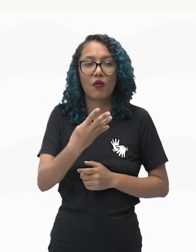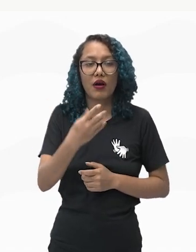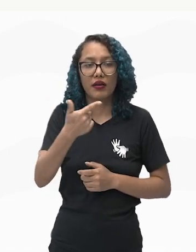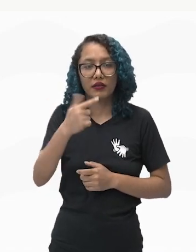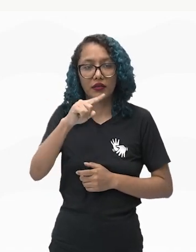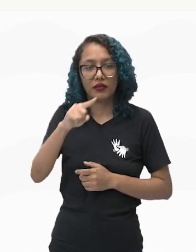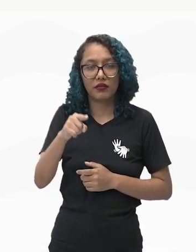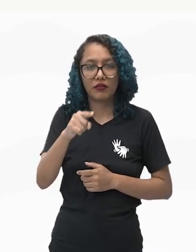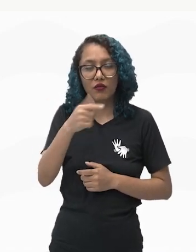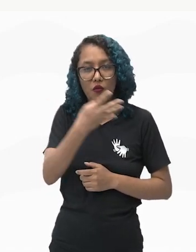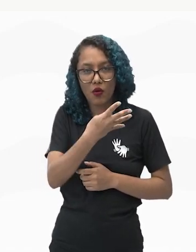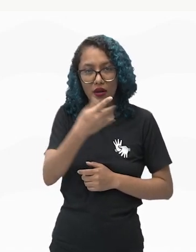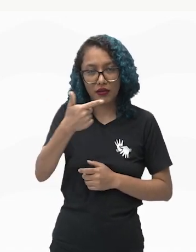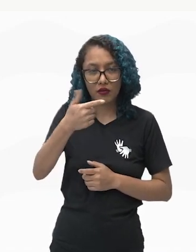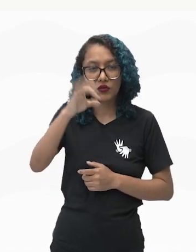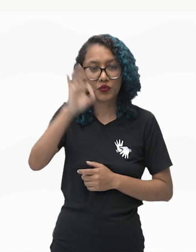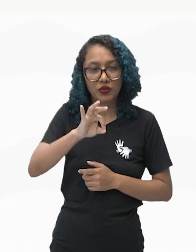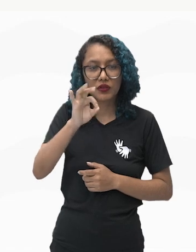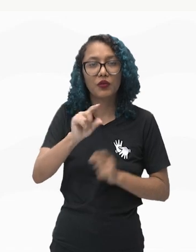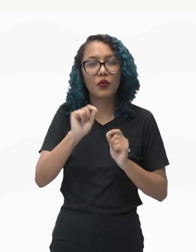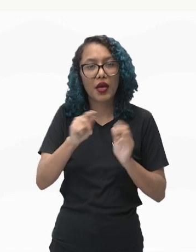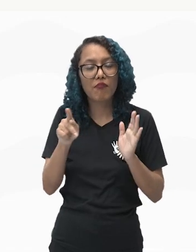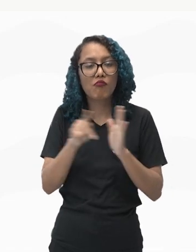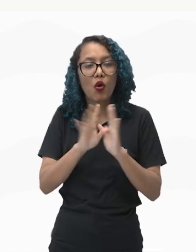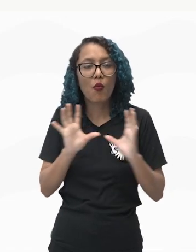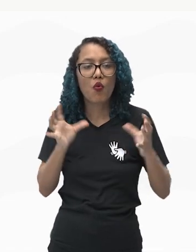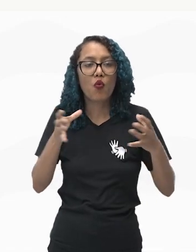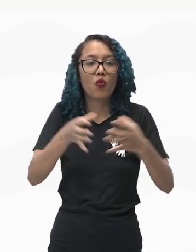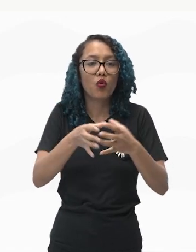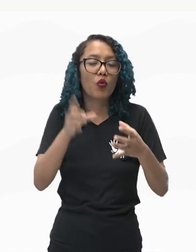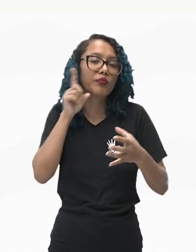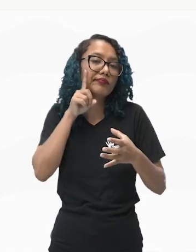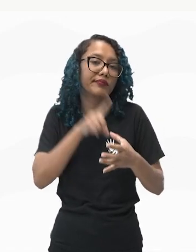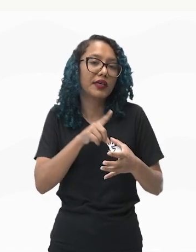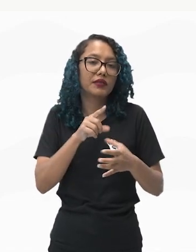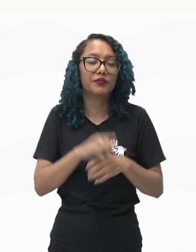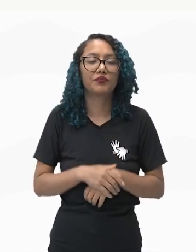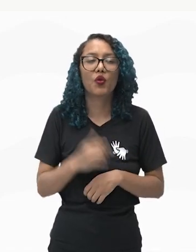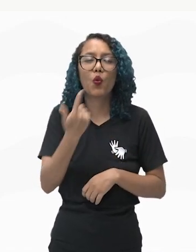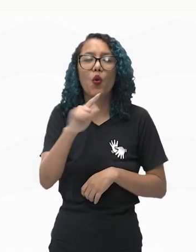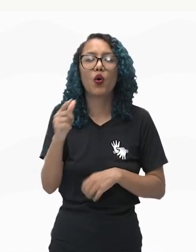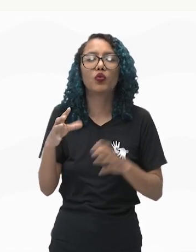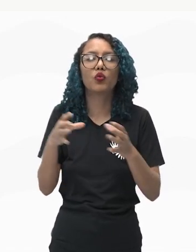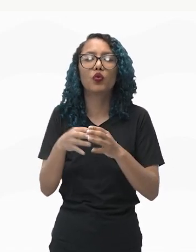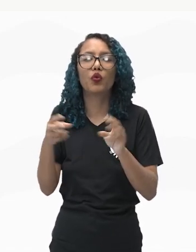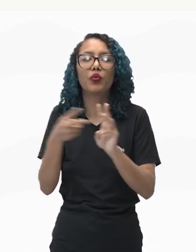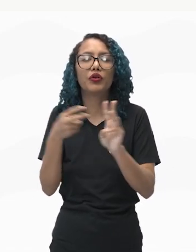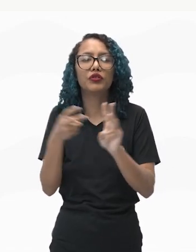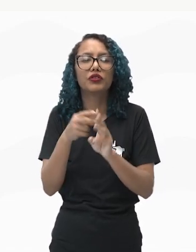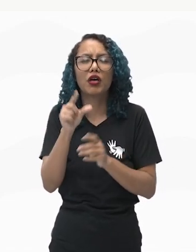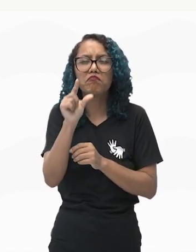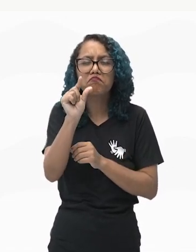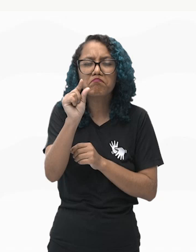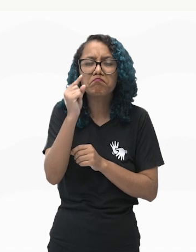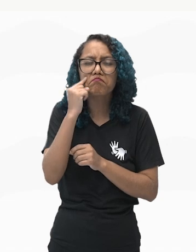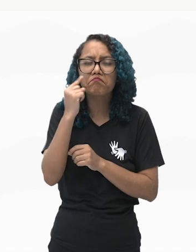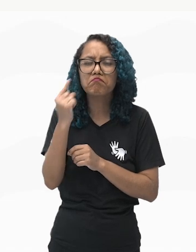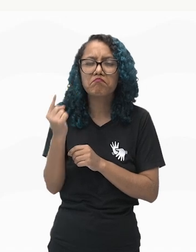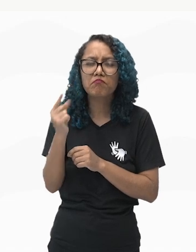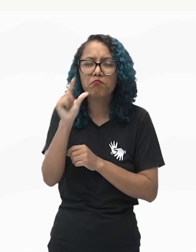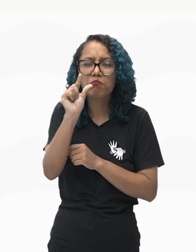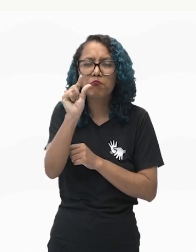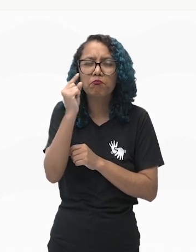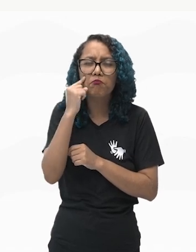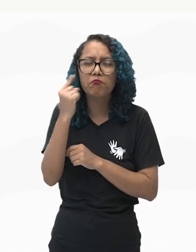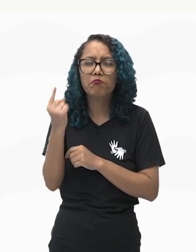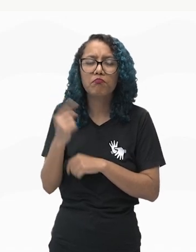se autodeclarando como pardos. E olha a quantidade de indígenas aqui, muito pequena, né? Uma quantidade muito